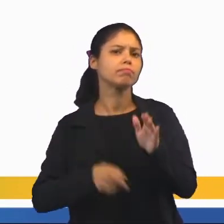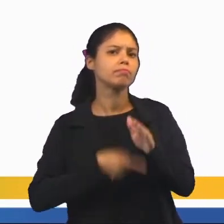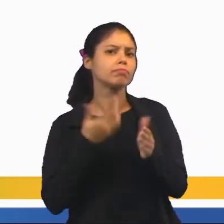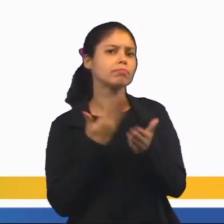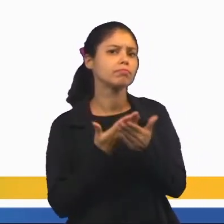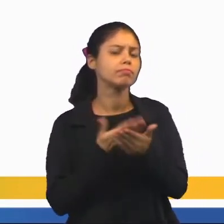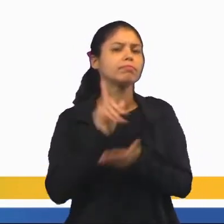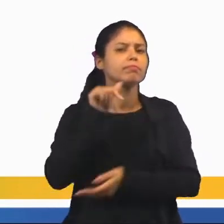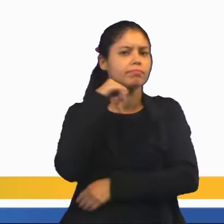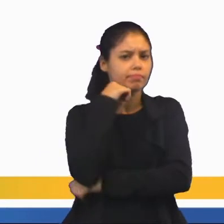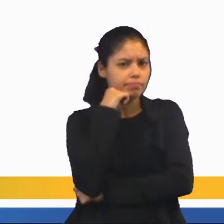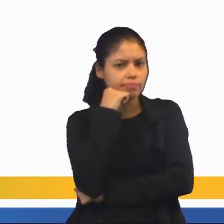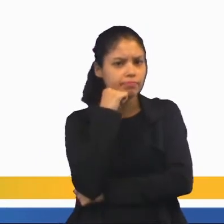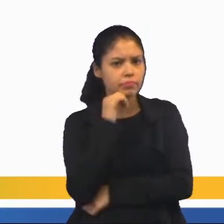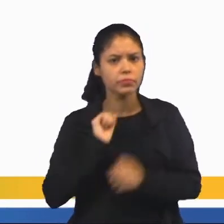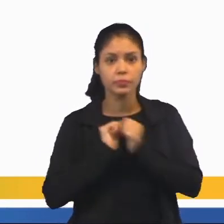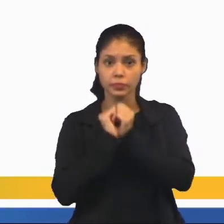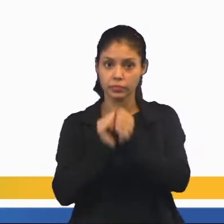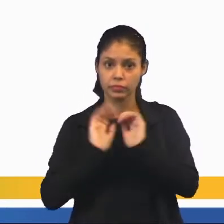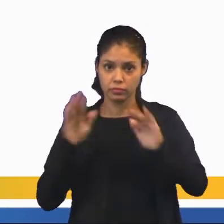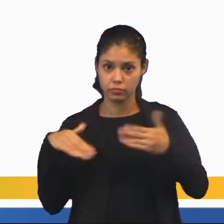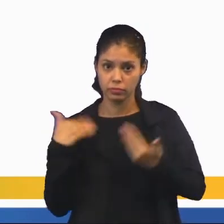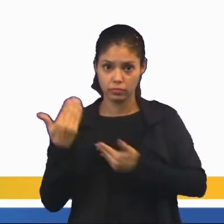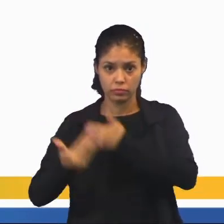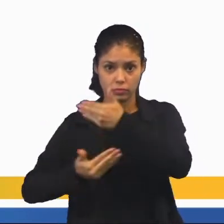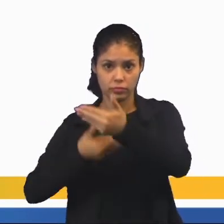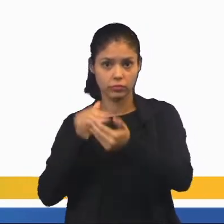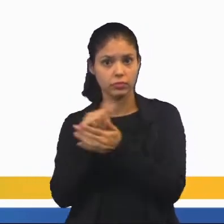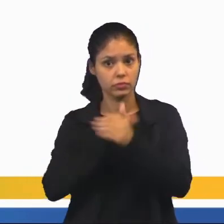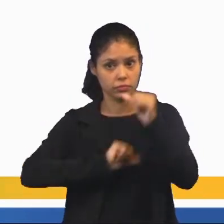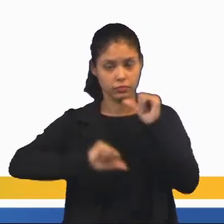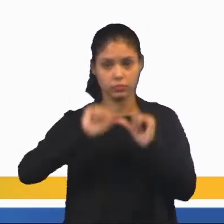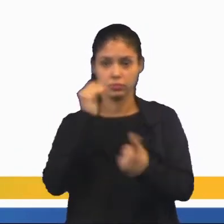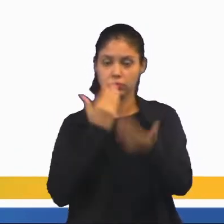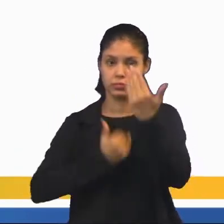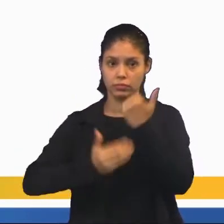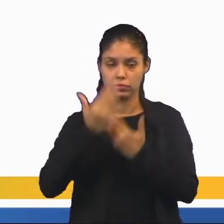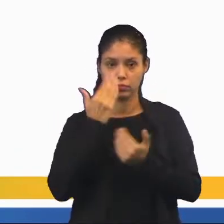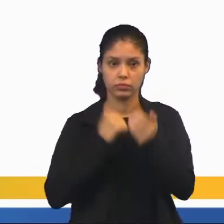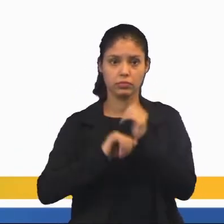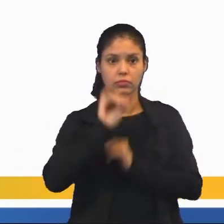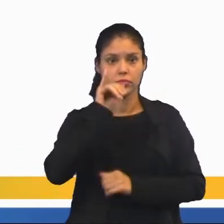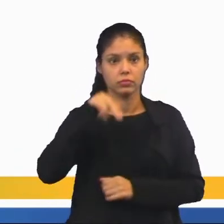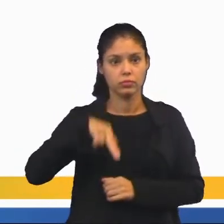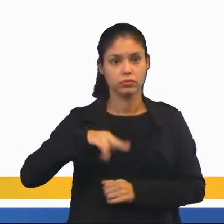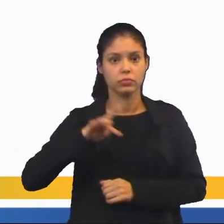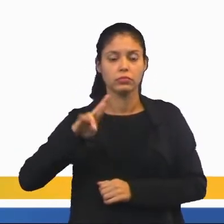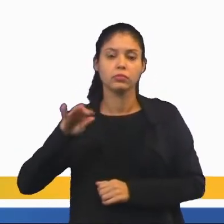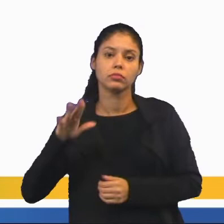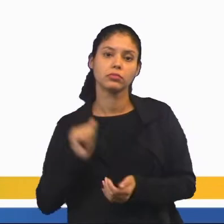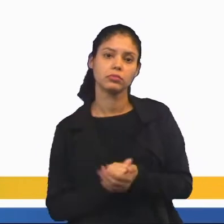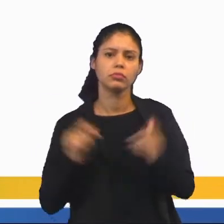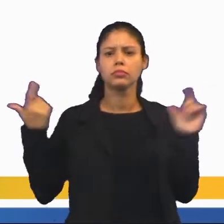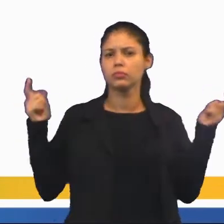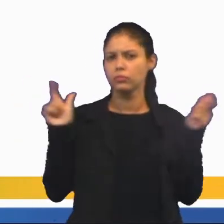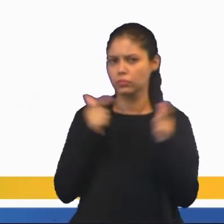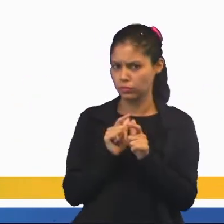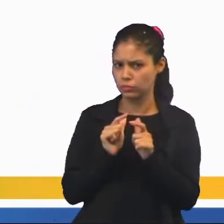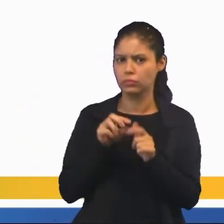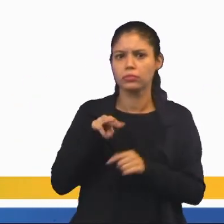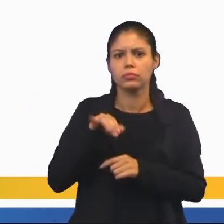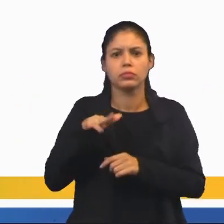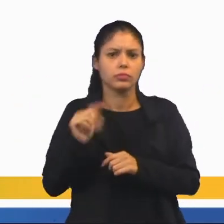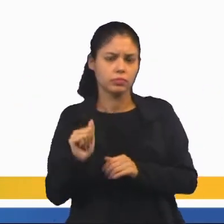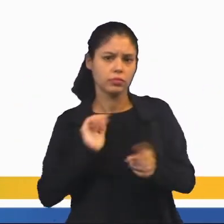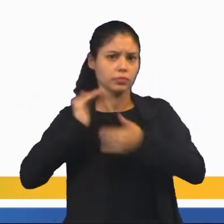primeira aula, hein, turminha? Vamos ver juntos? Quais processos transformam os alimentos in natura